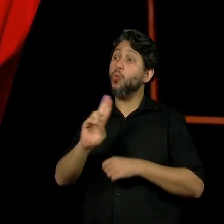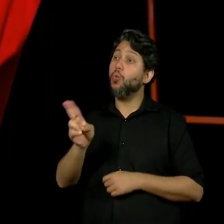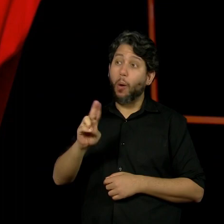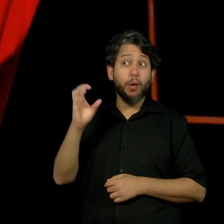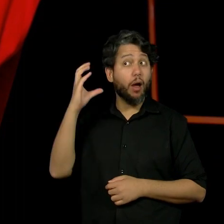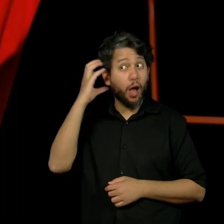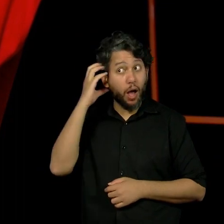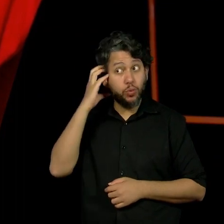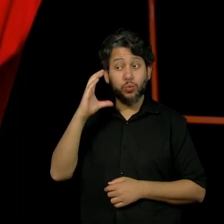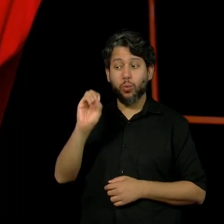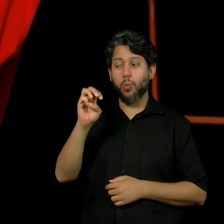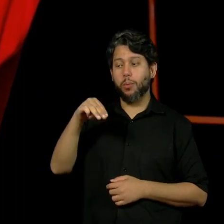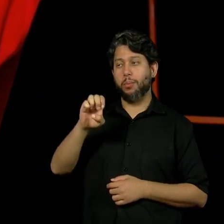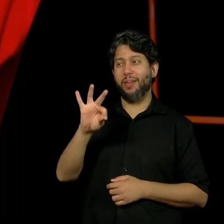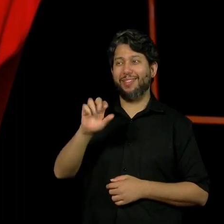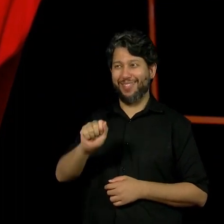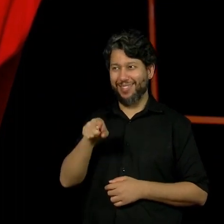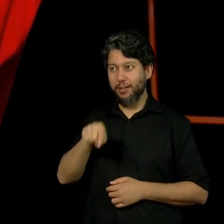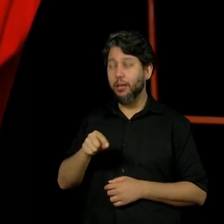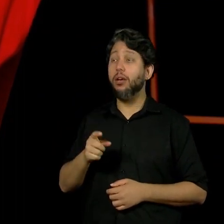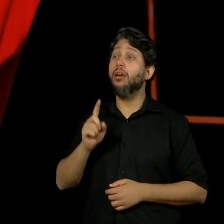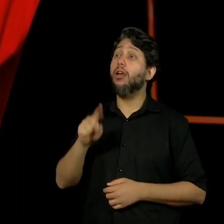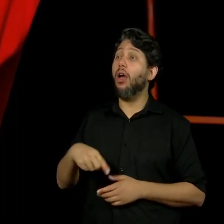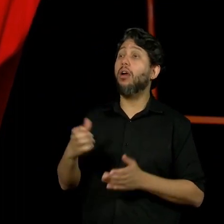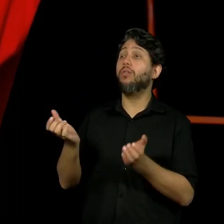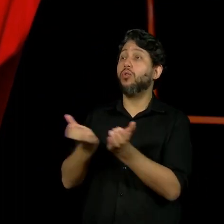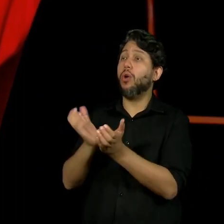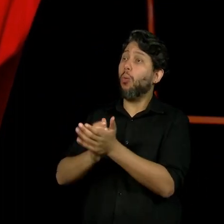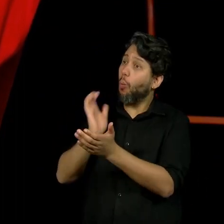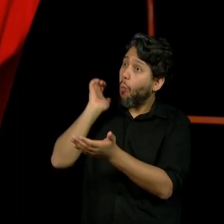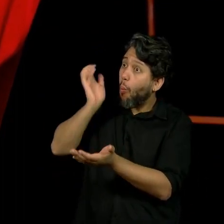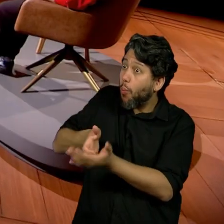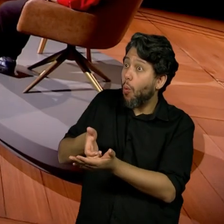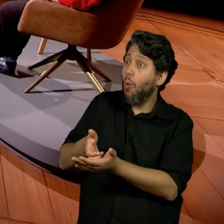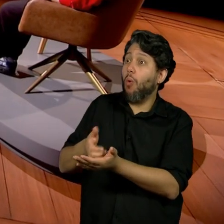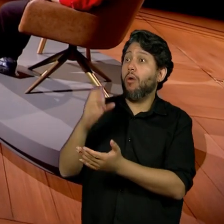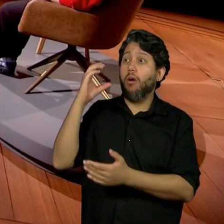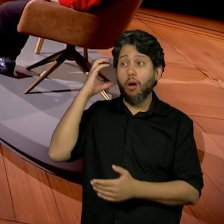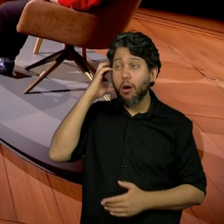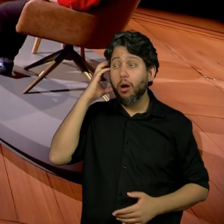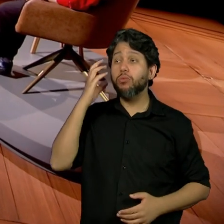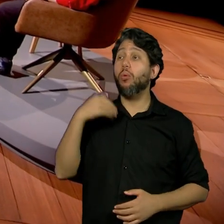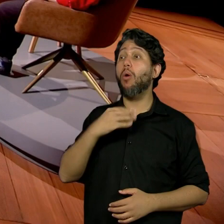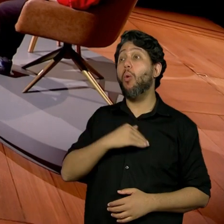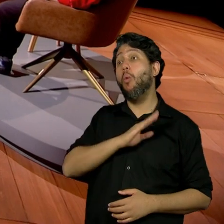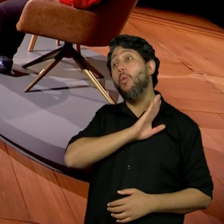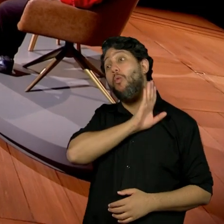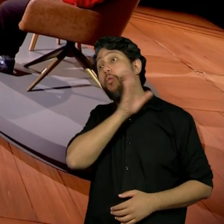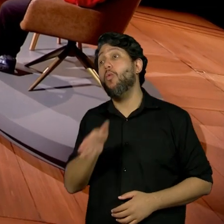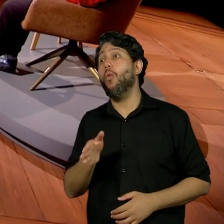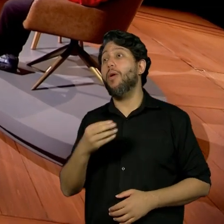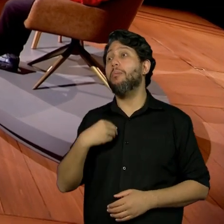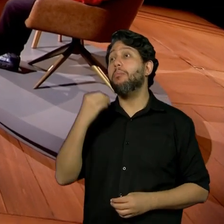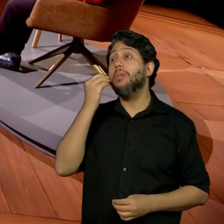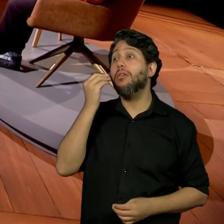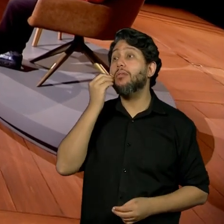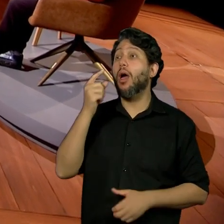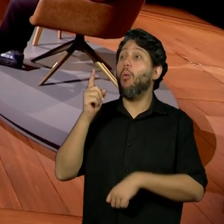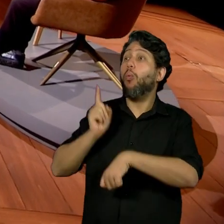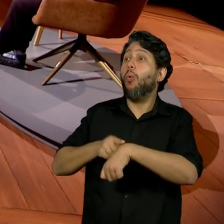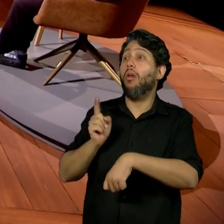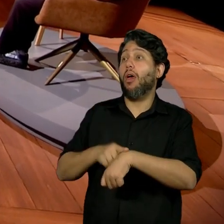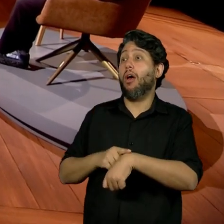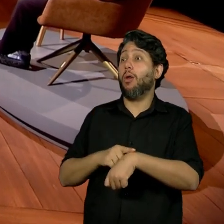Rádio Cometa. Vou na Rádio Cometa, que os evangélicos compraram a rádio e tal, vou lá para tentar um horário para a gente